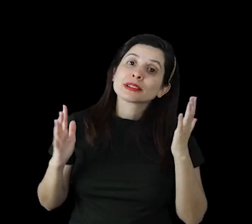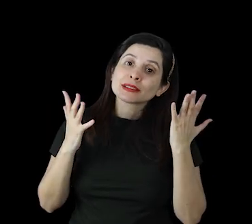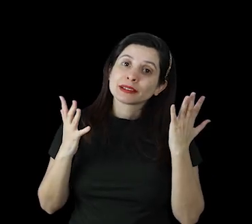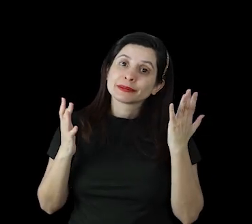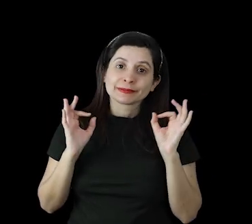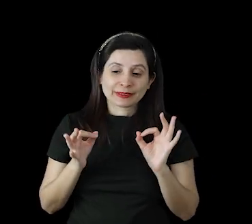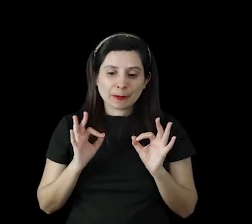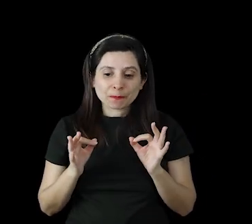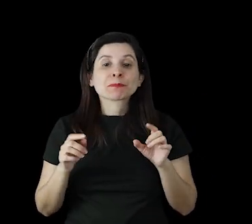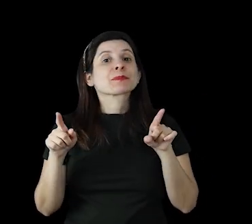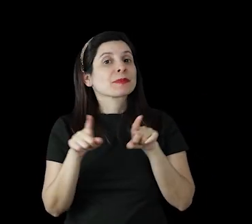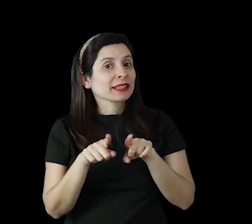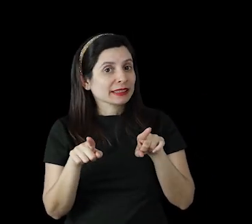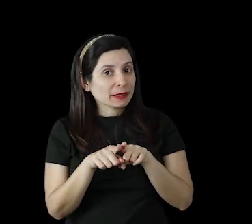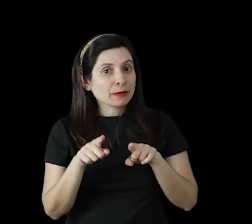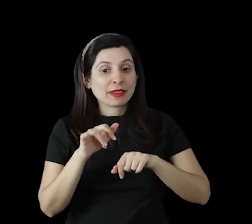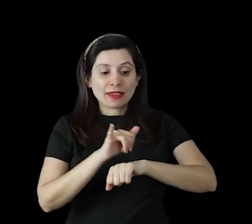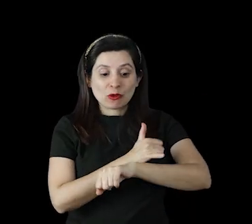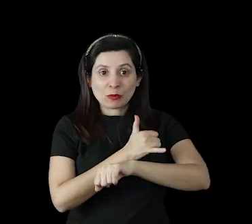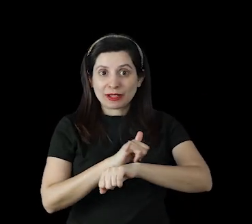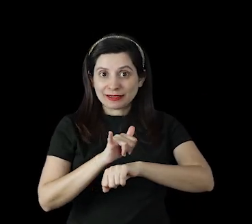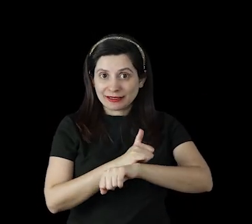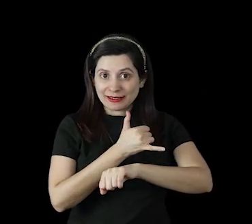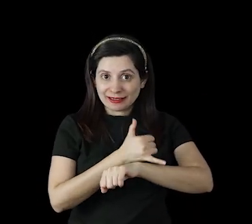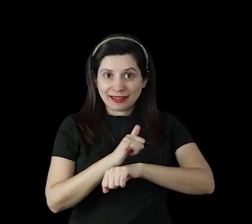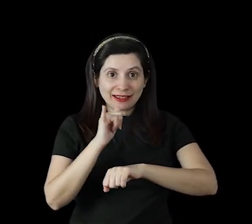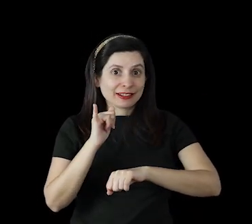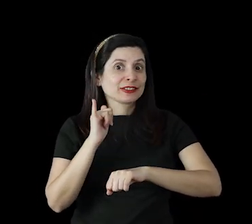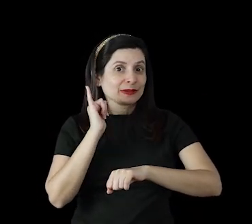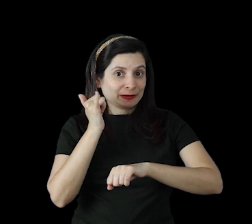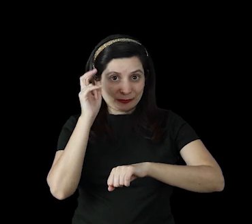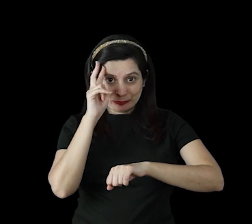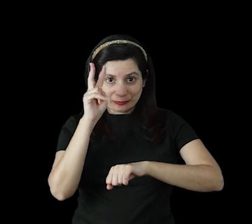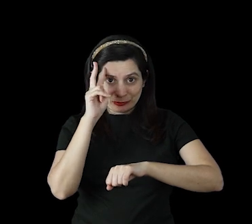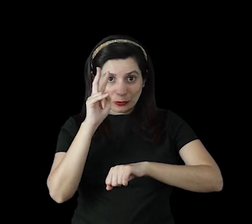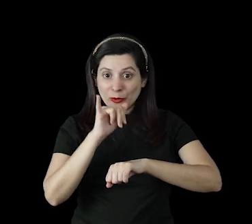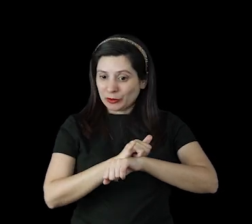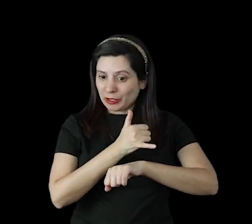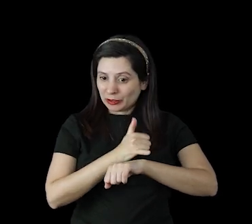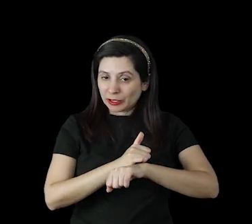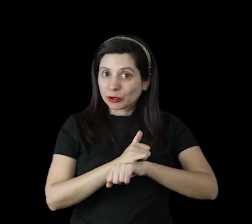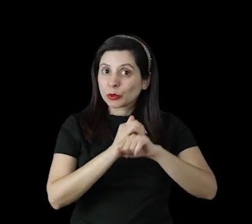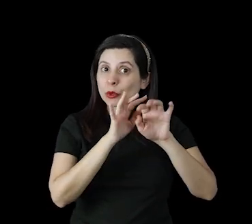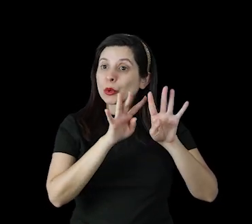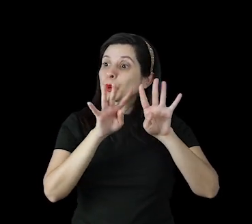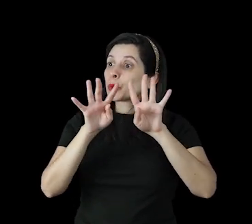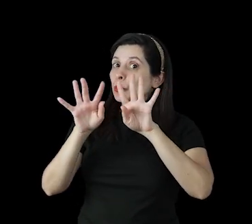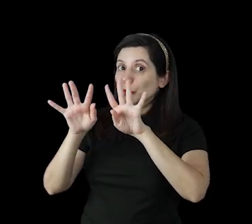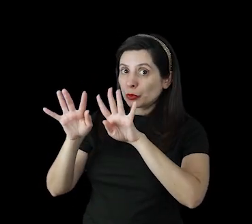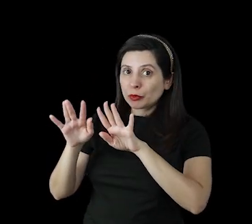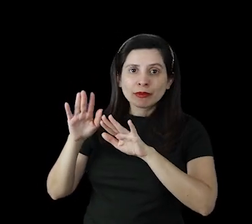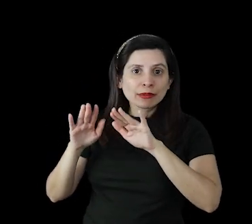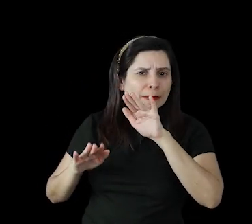né? E nisso também, que é uma estratégia narrativa, que eu falei, você tem que convocar seu público, independente